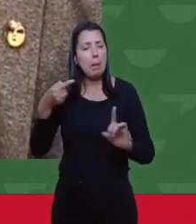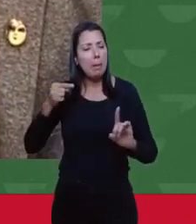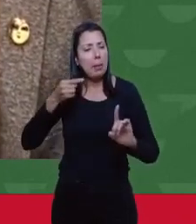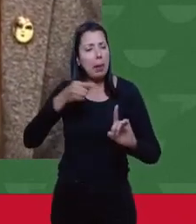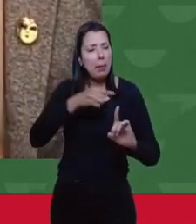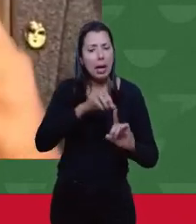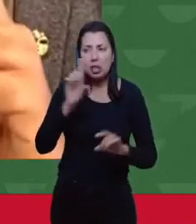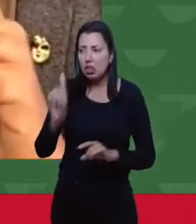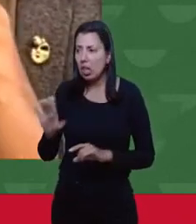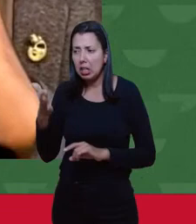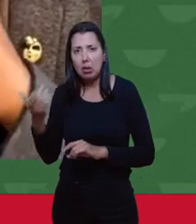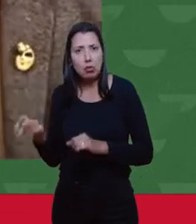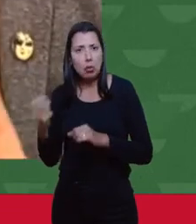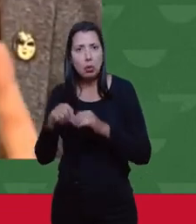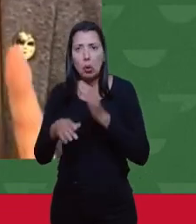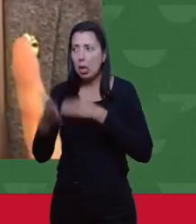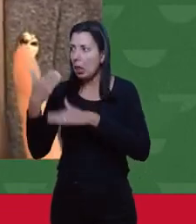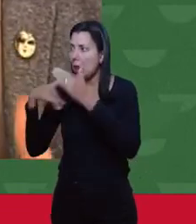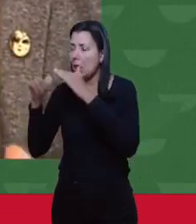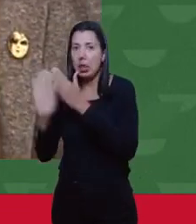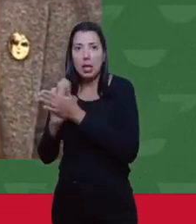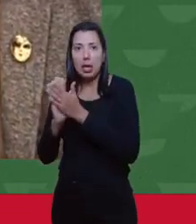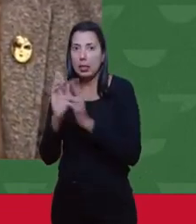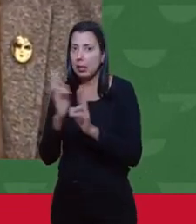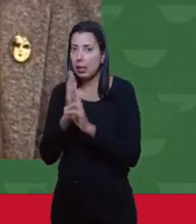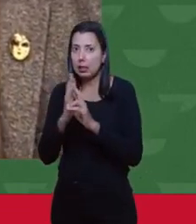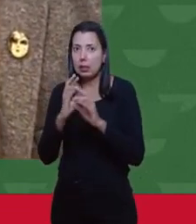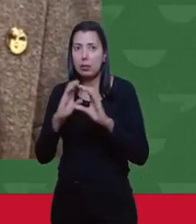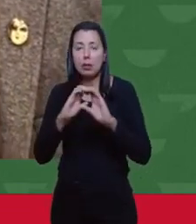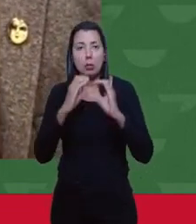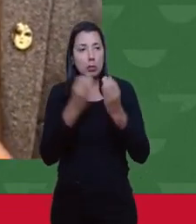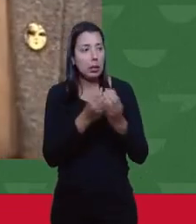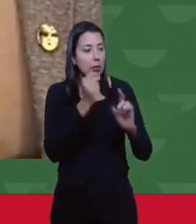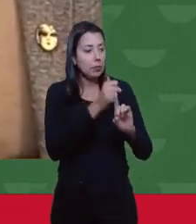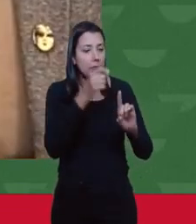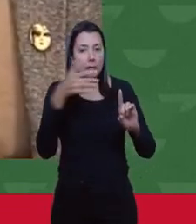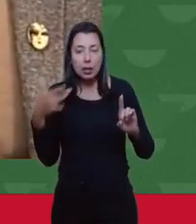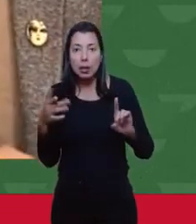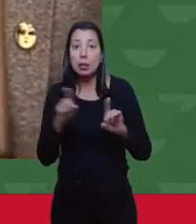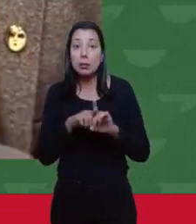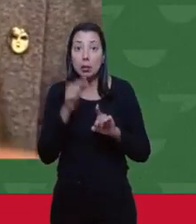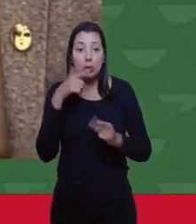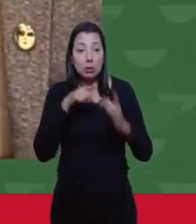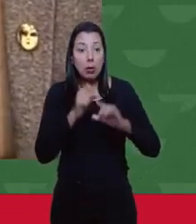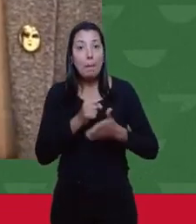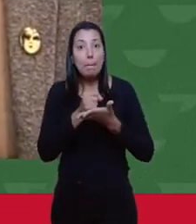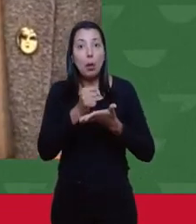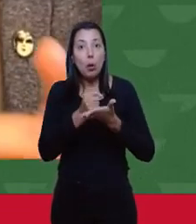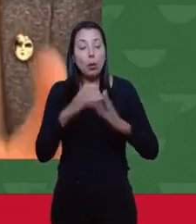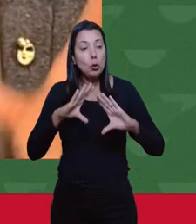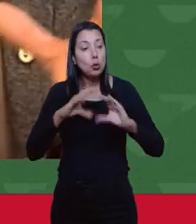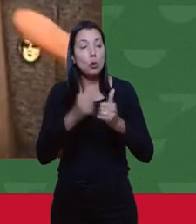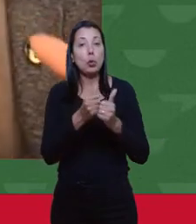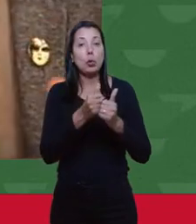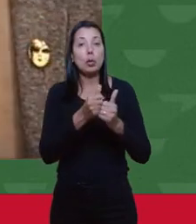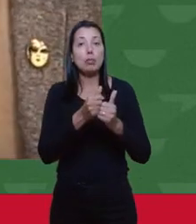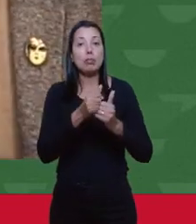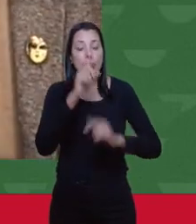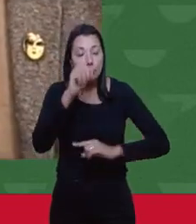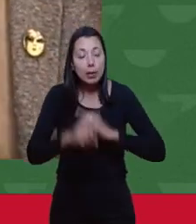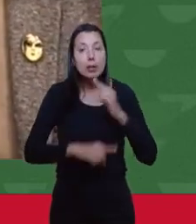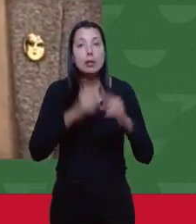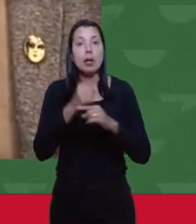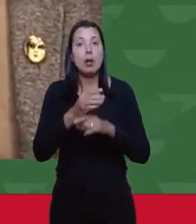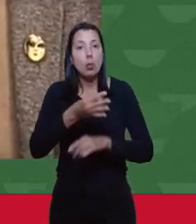nos Estados Unidos, não voltou atrás em nenhum momento em relação à comunidade LGBT. E imediatamente ganhou o apoio de toda a comunidade e venceu Donald